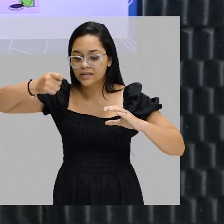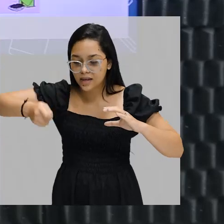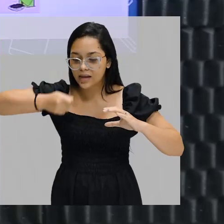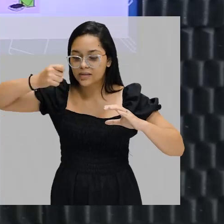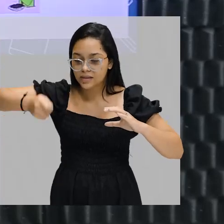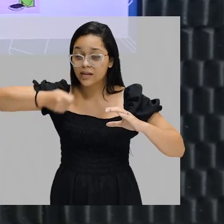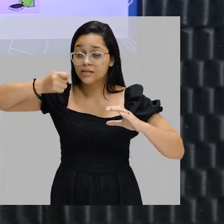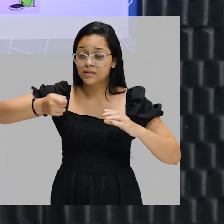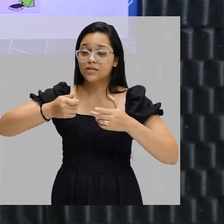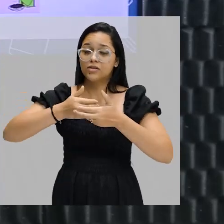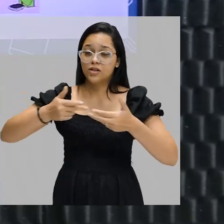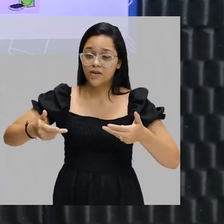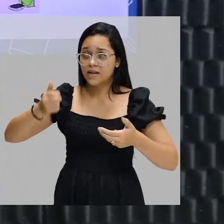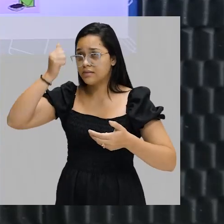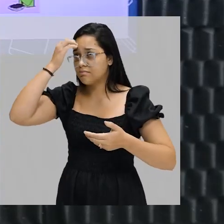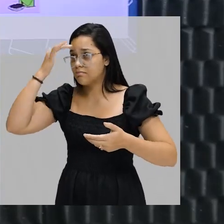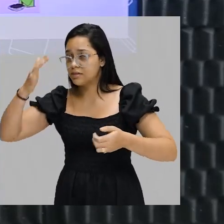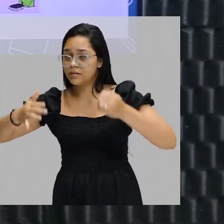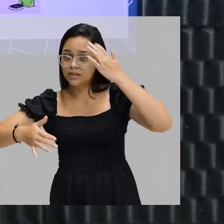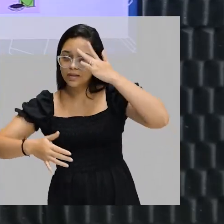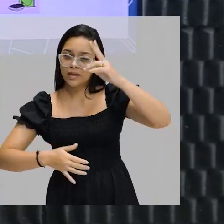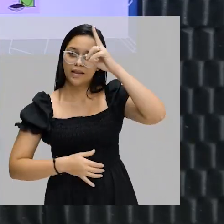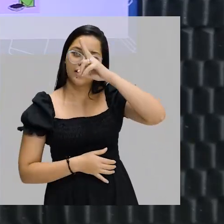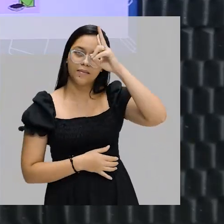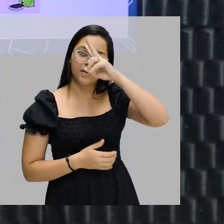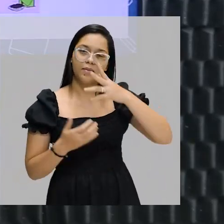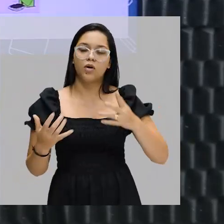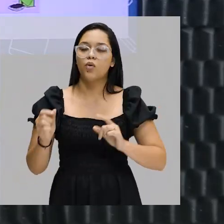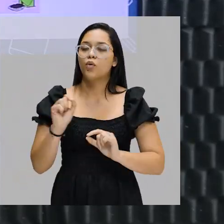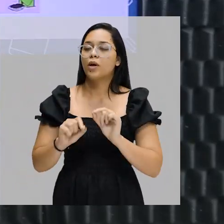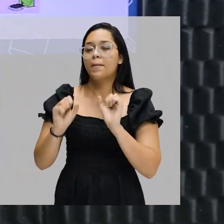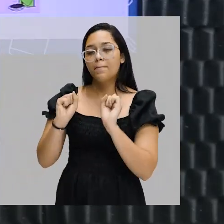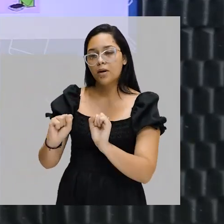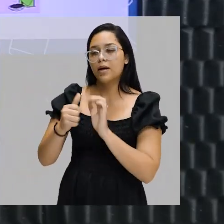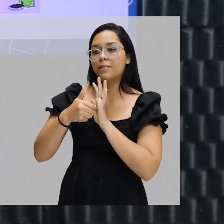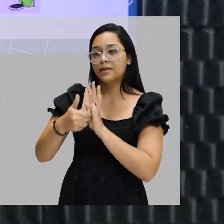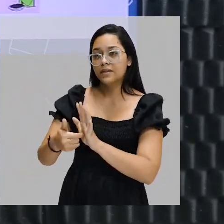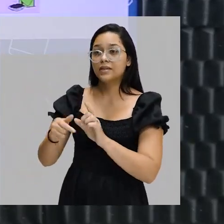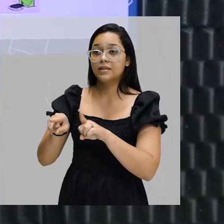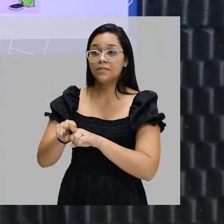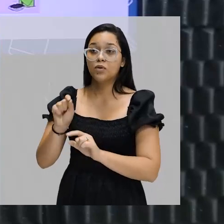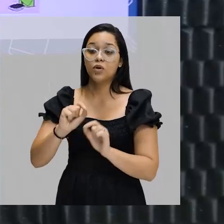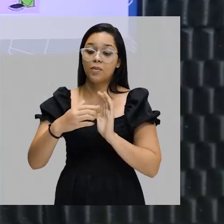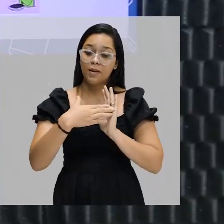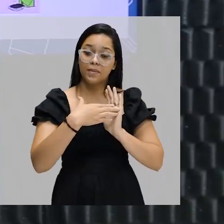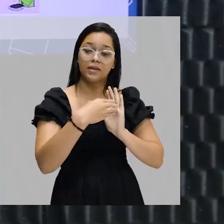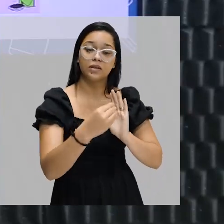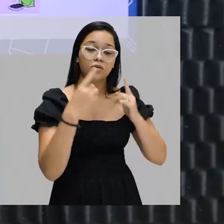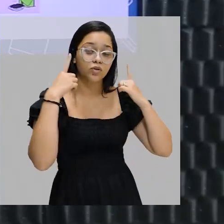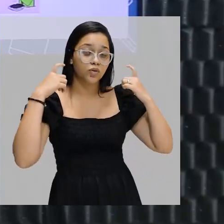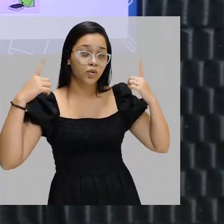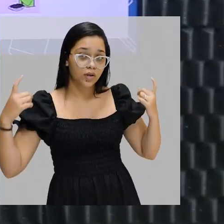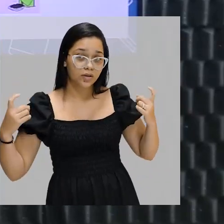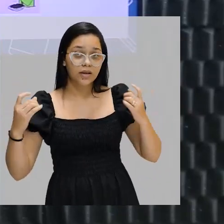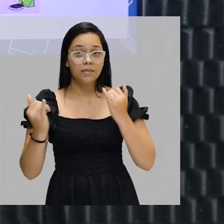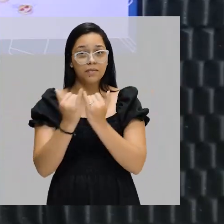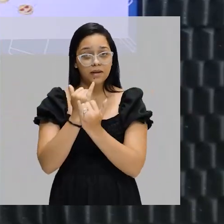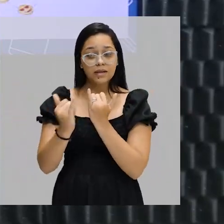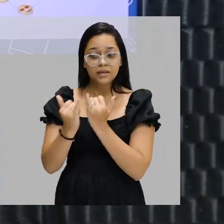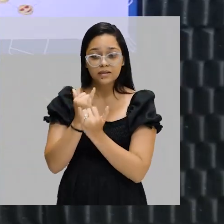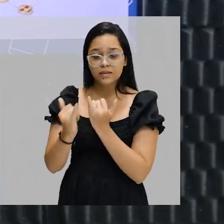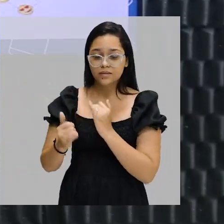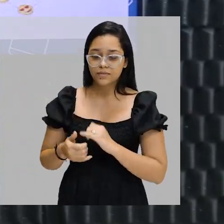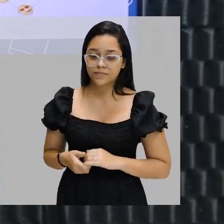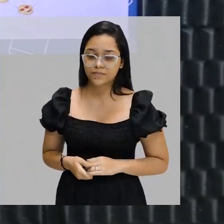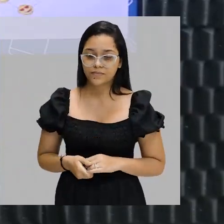né então são interjeições e lembrando as interjeições também podem aparecer como uma imitação de ruído que é parecido com a